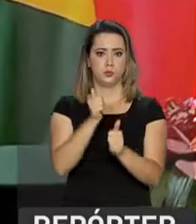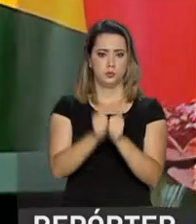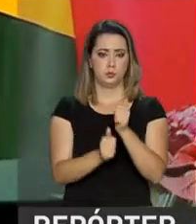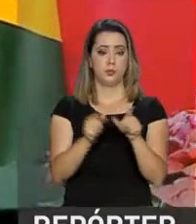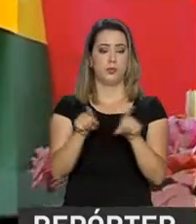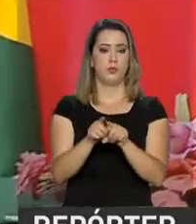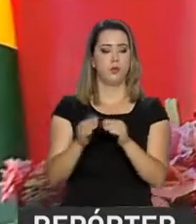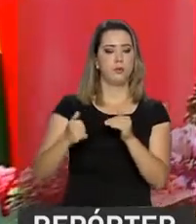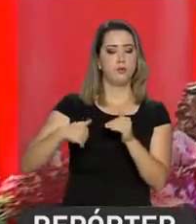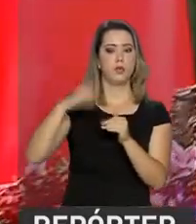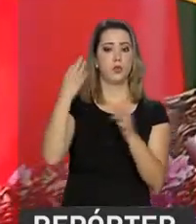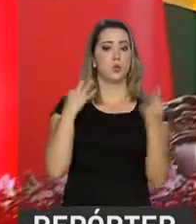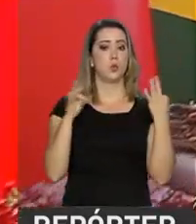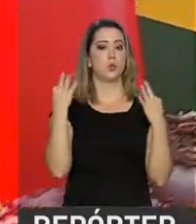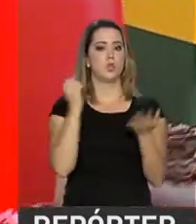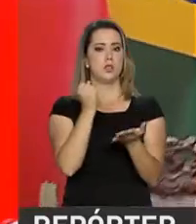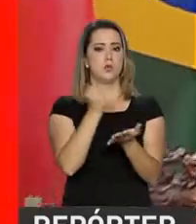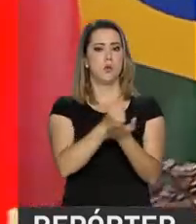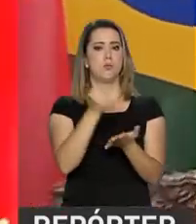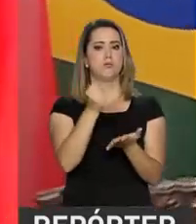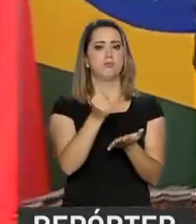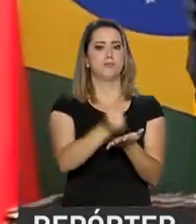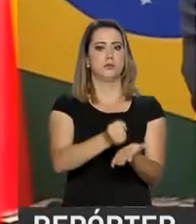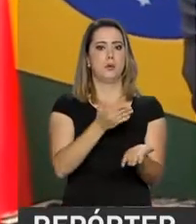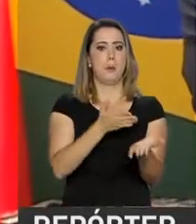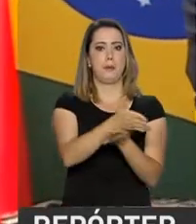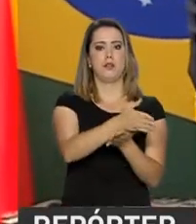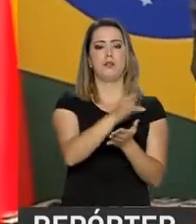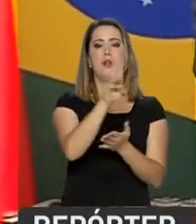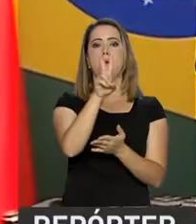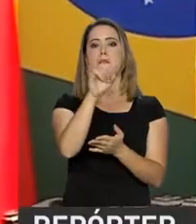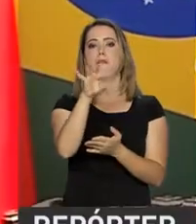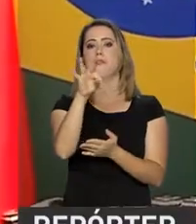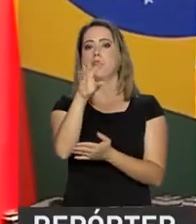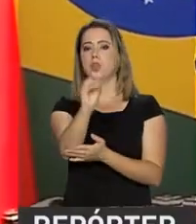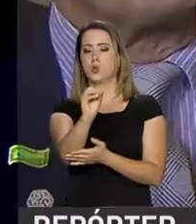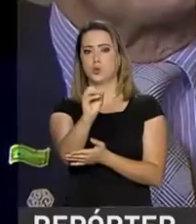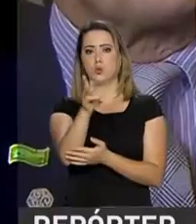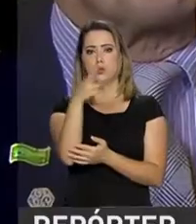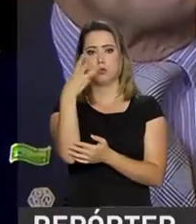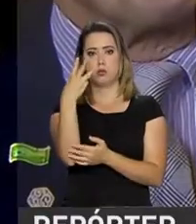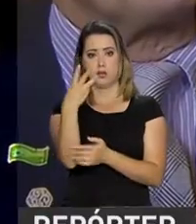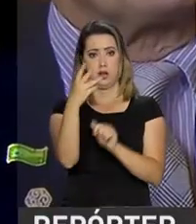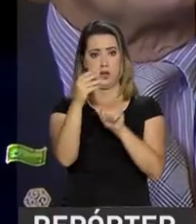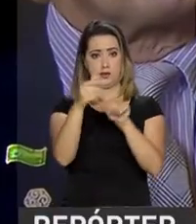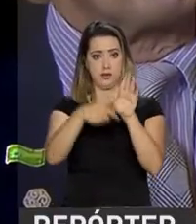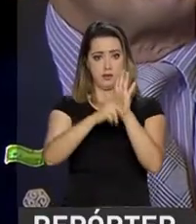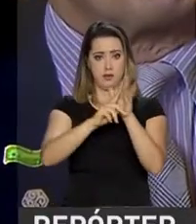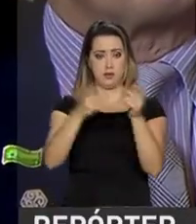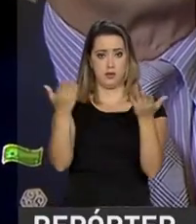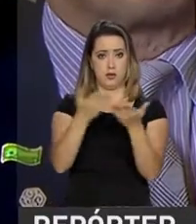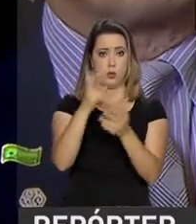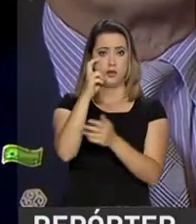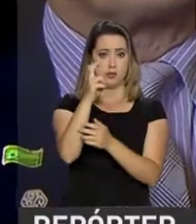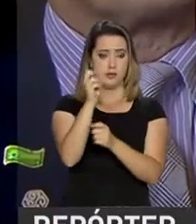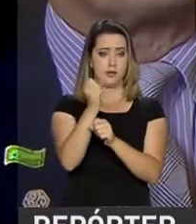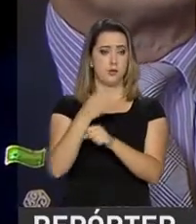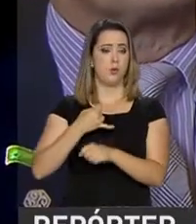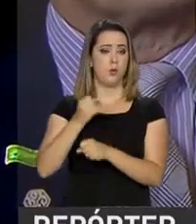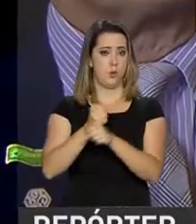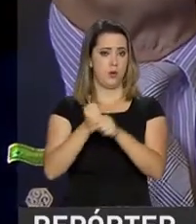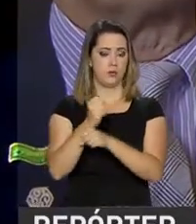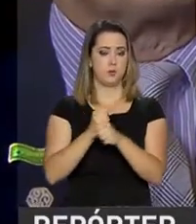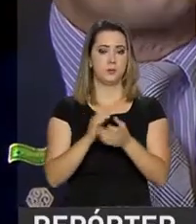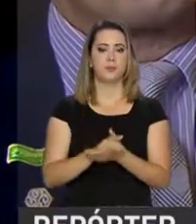de validade de vistos para turistas e viajantes a negócios é um número enorme de turistas chineses que viaja pelo mundo